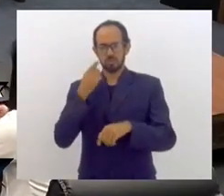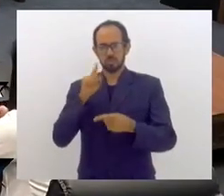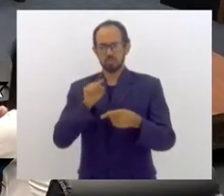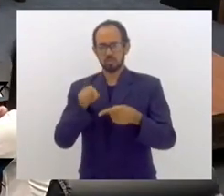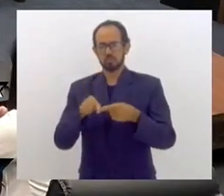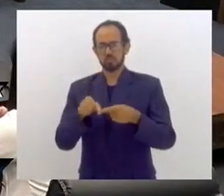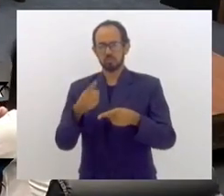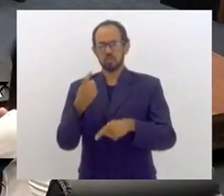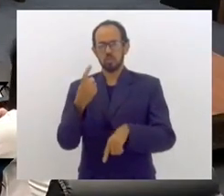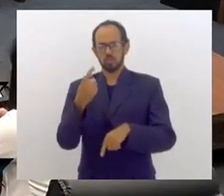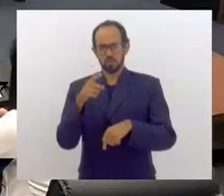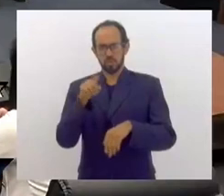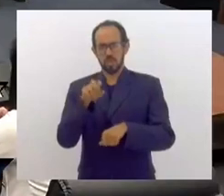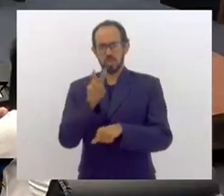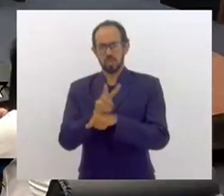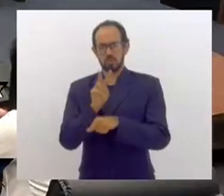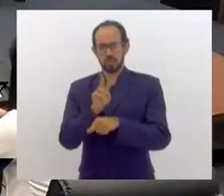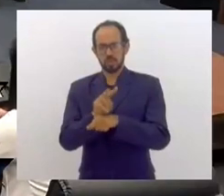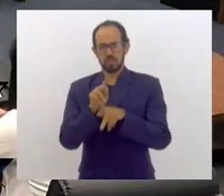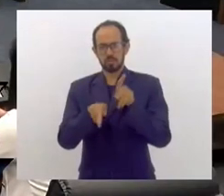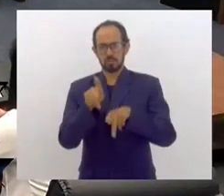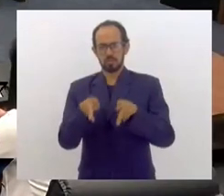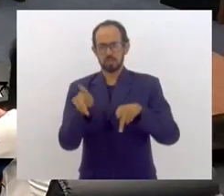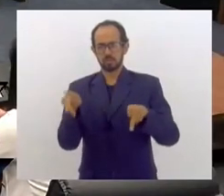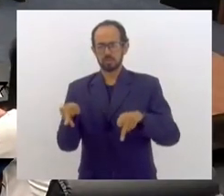objetivo só, de defender a nossa população.